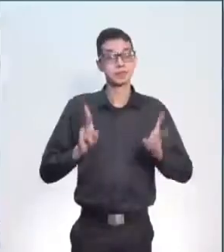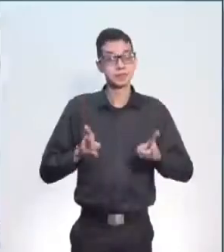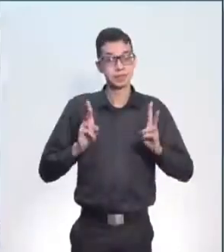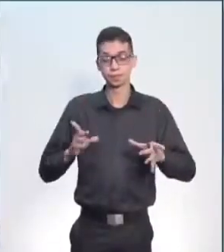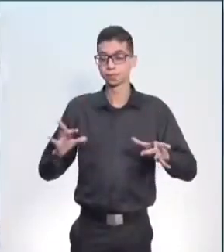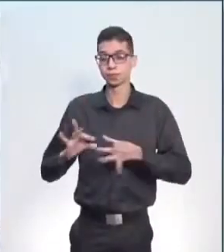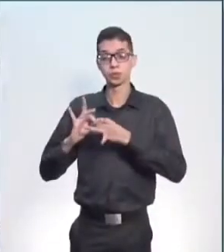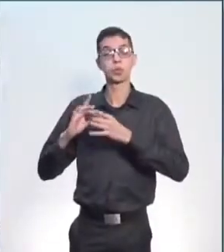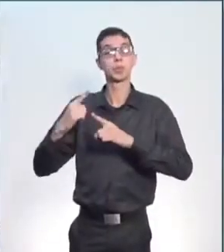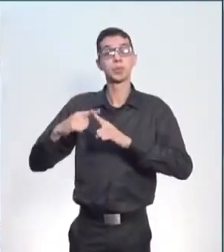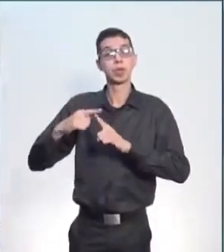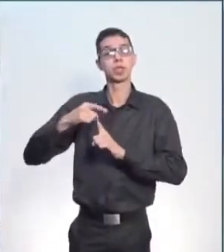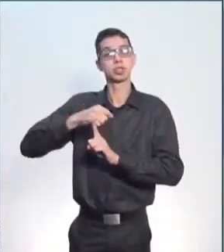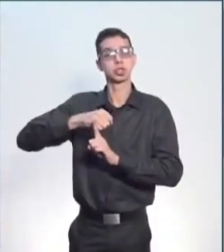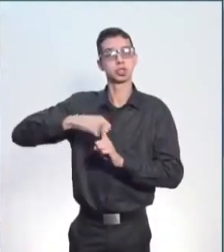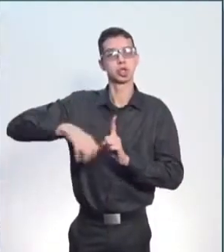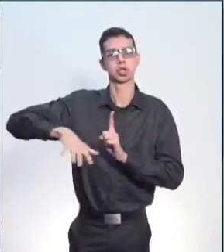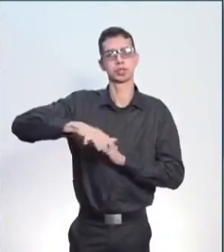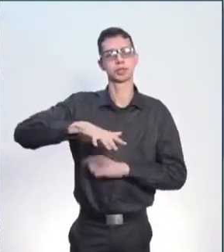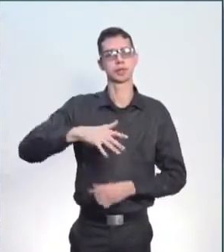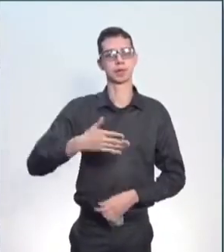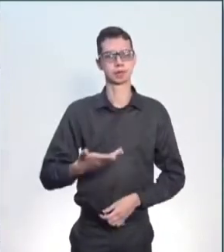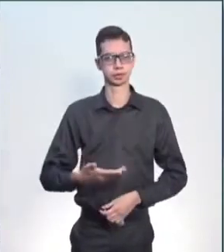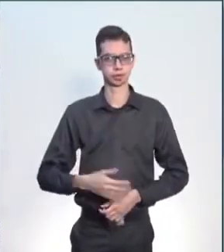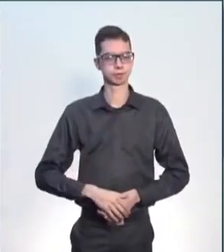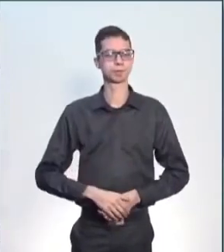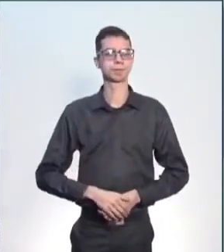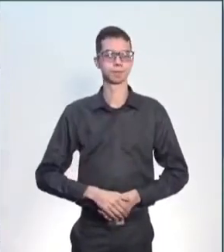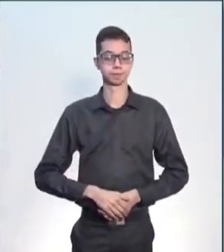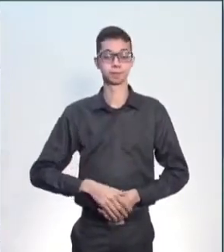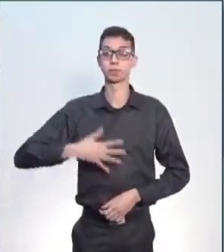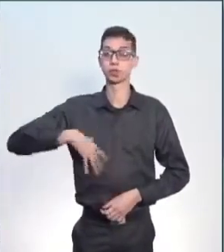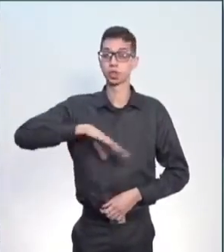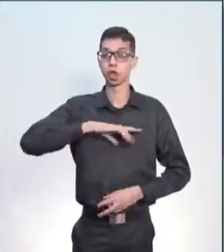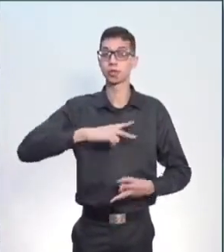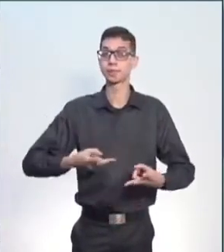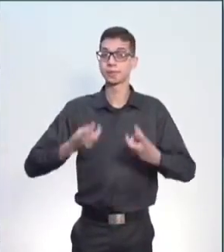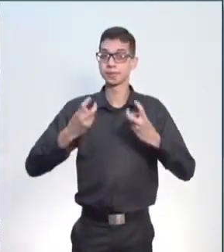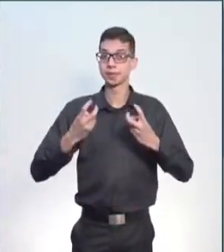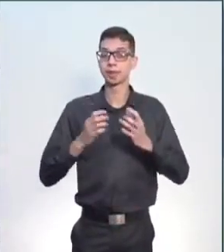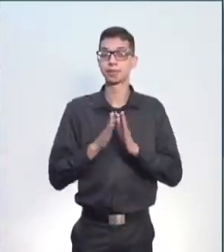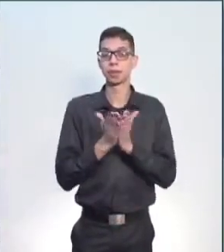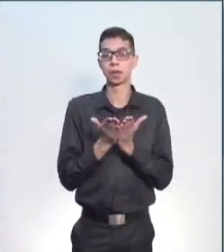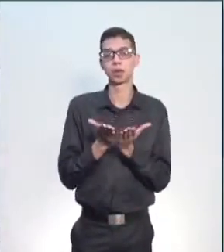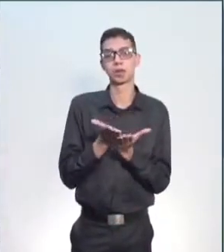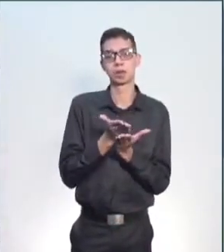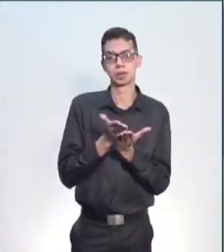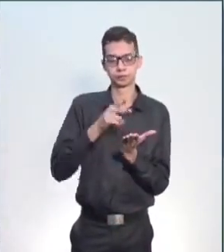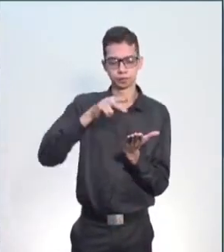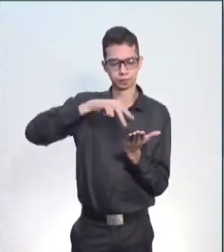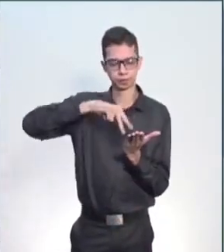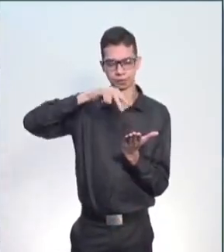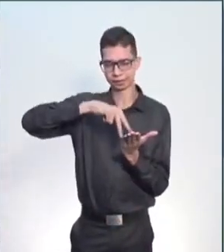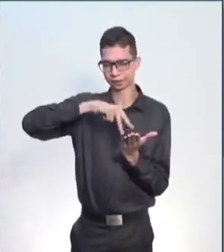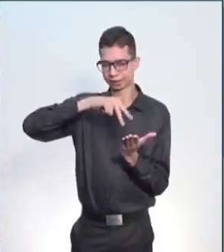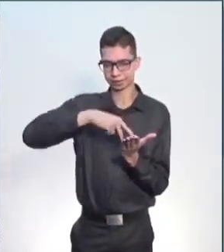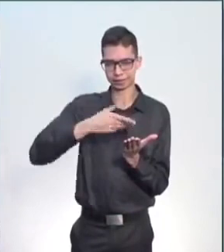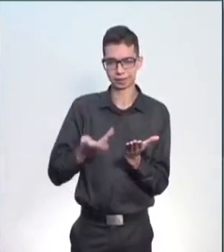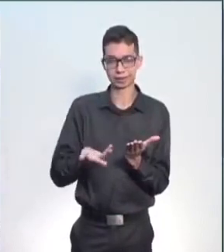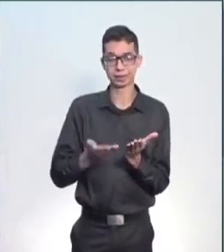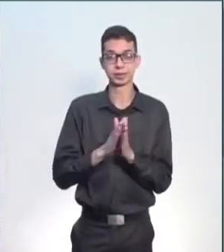da sociedade. E a gente percebe isso não lendo livros, né? Ou